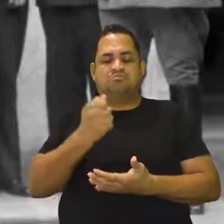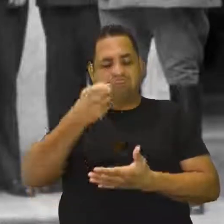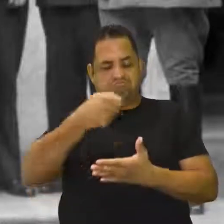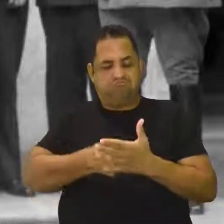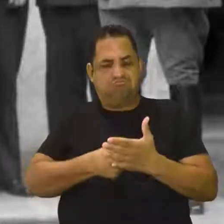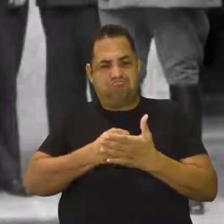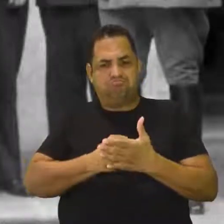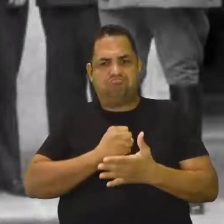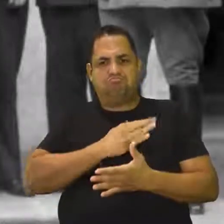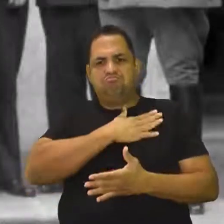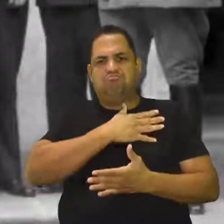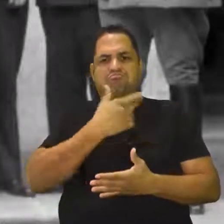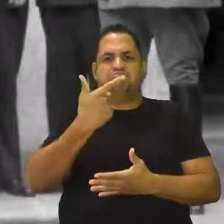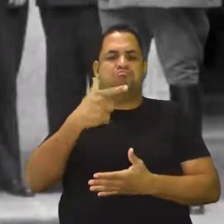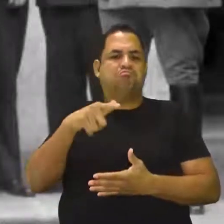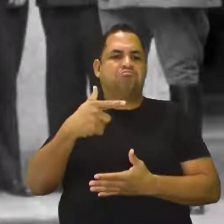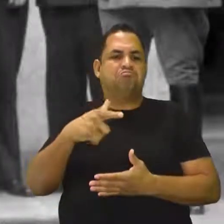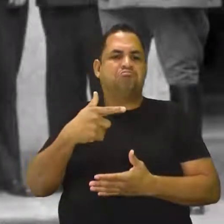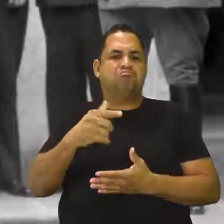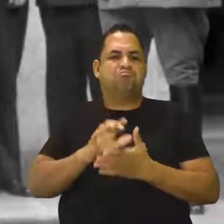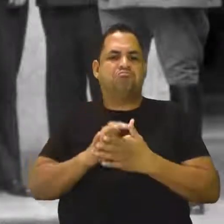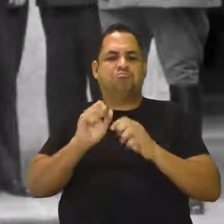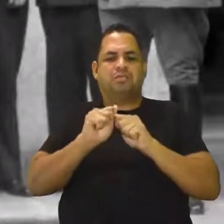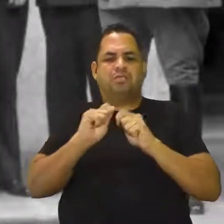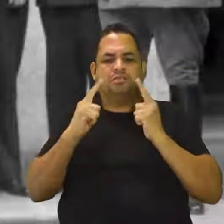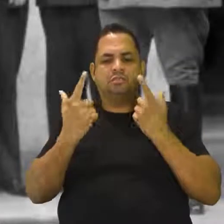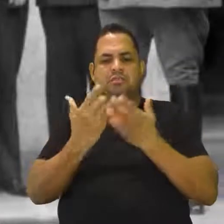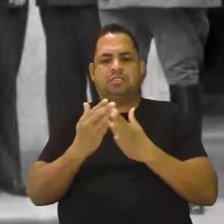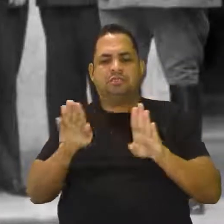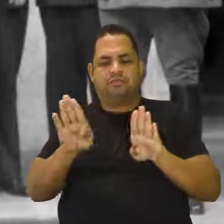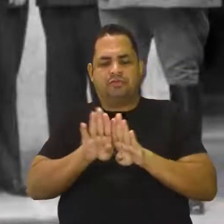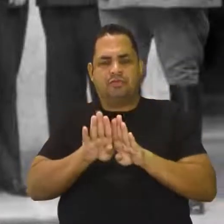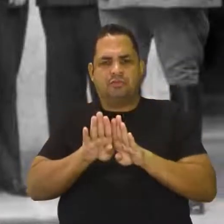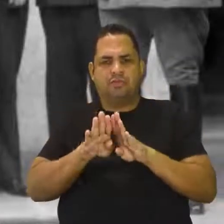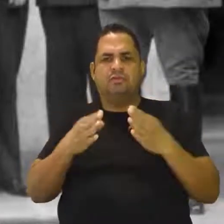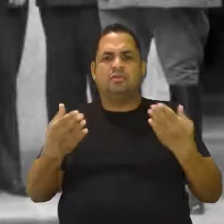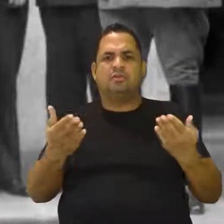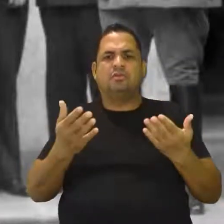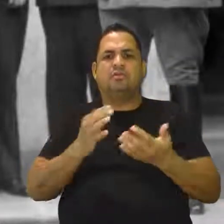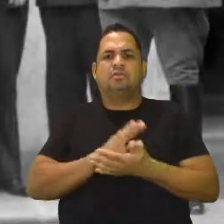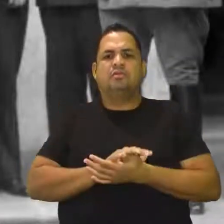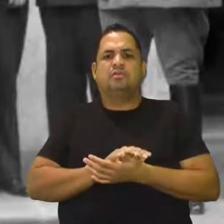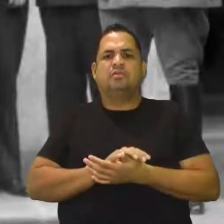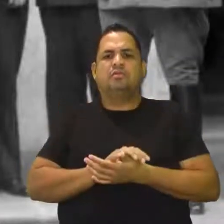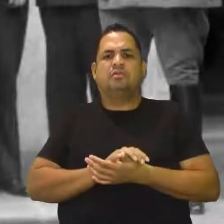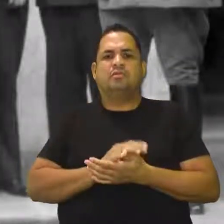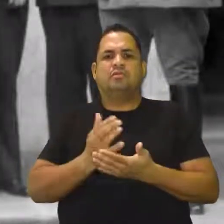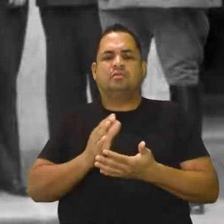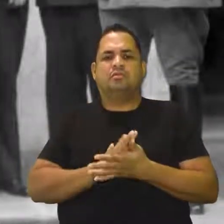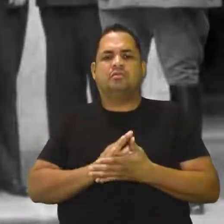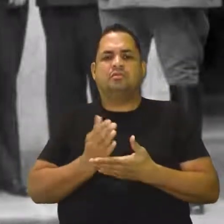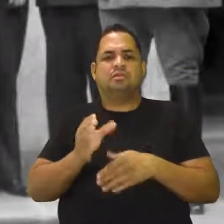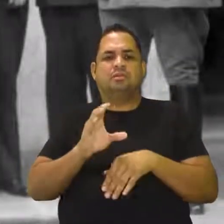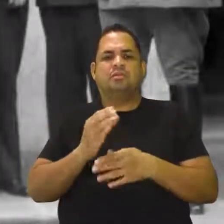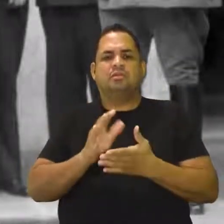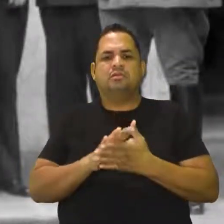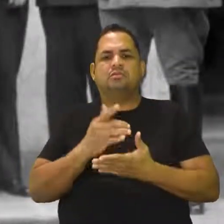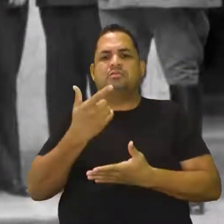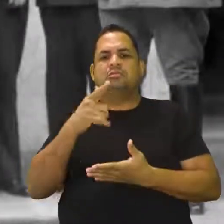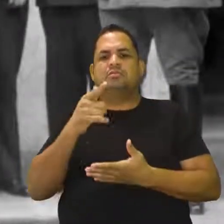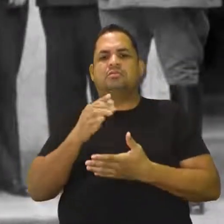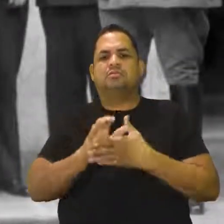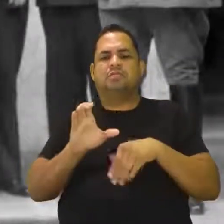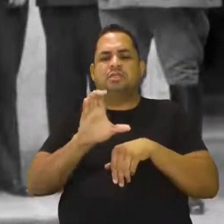ditatorial, porque não tem... as assembleias estão fechadas, a Assembleia Constituinte fechada, nós não temos